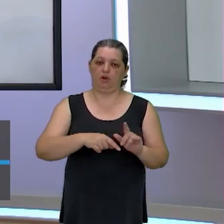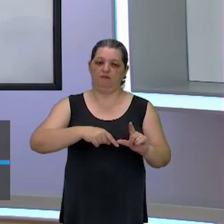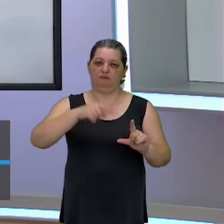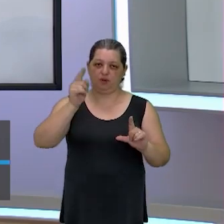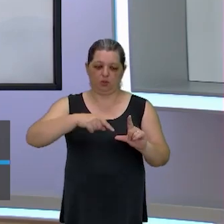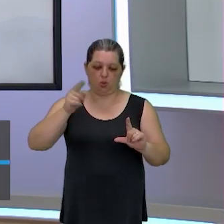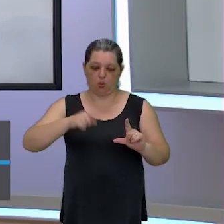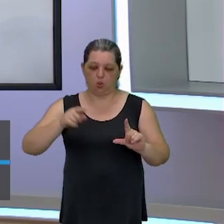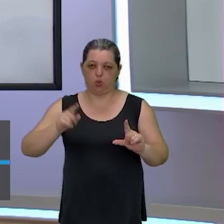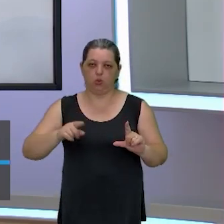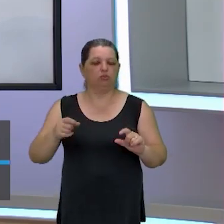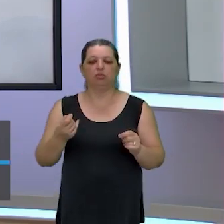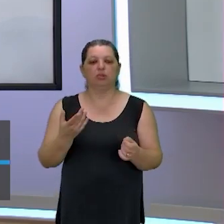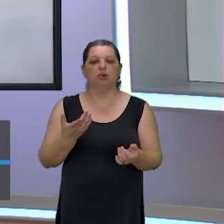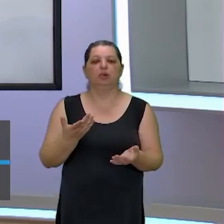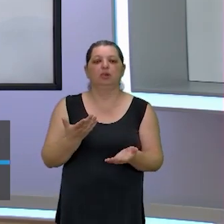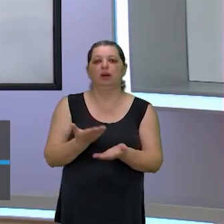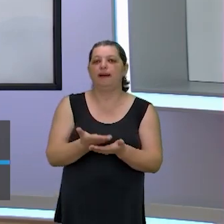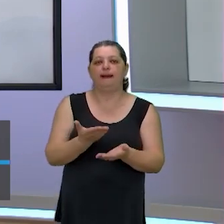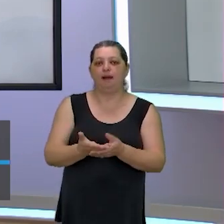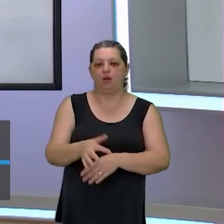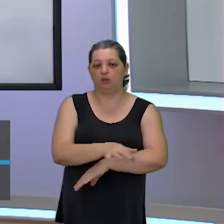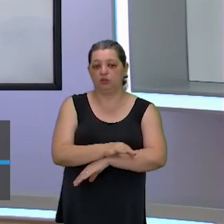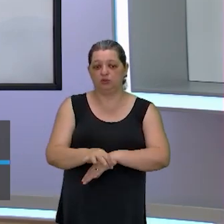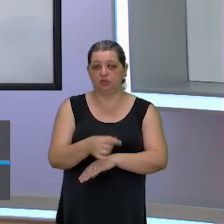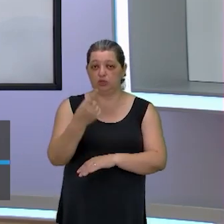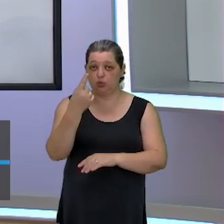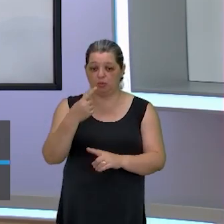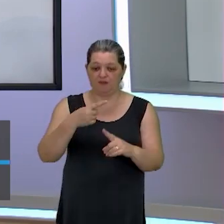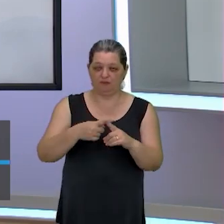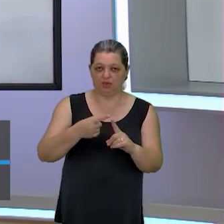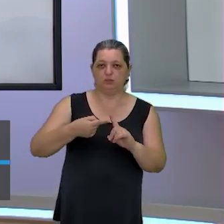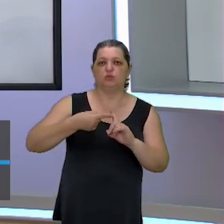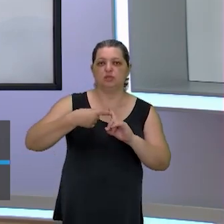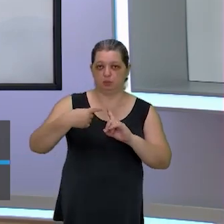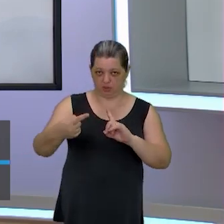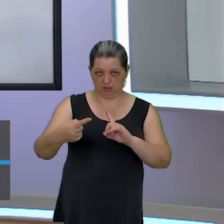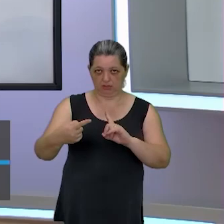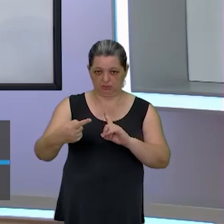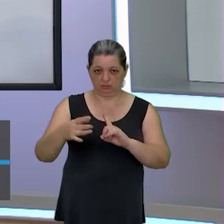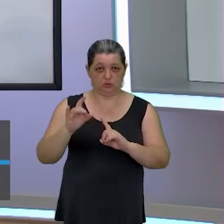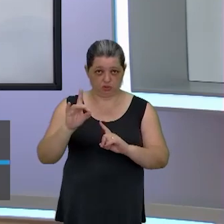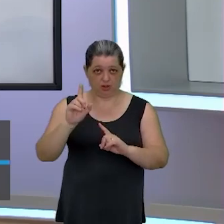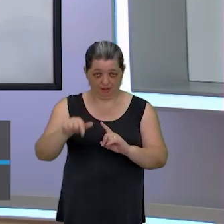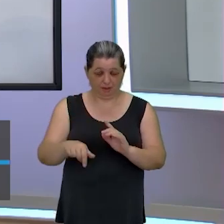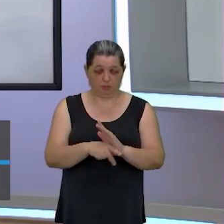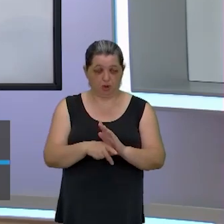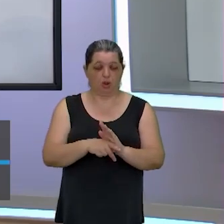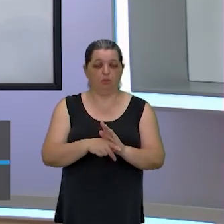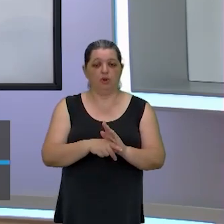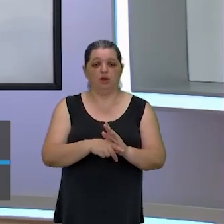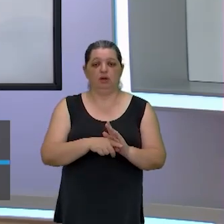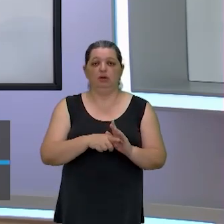Qual é a frequência das aulas de física uma vez por semana frequência